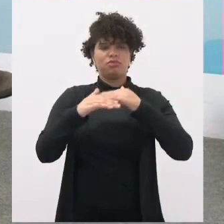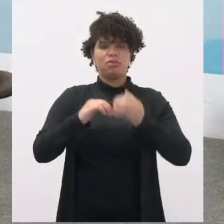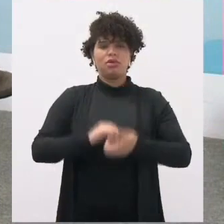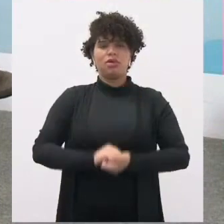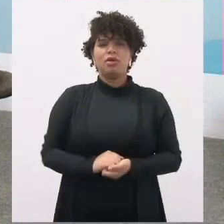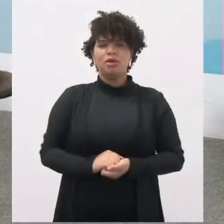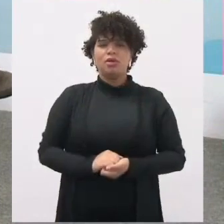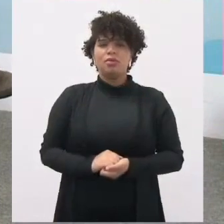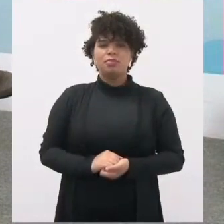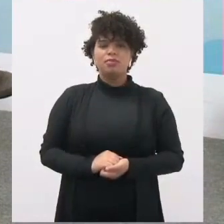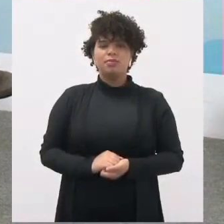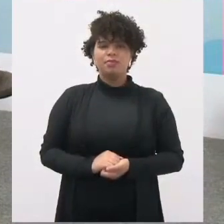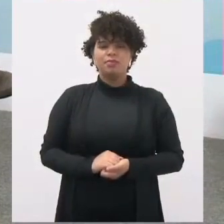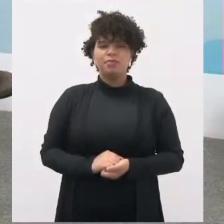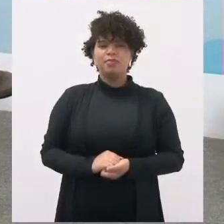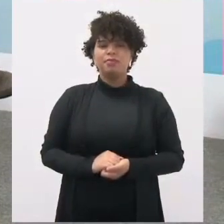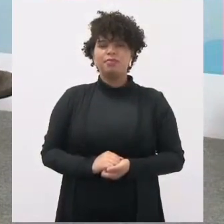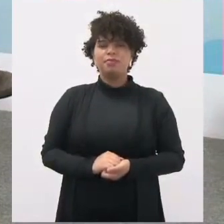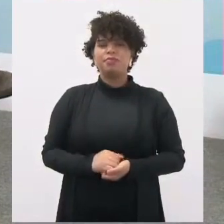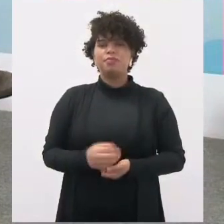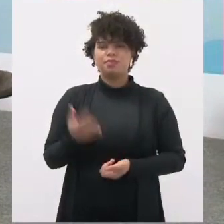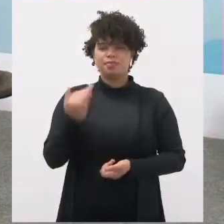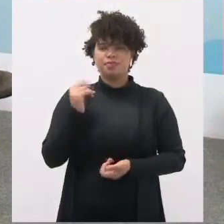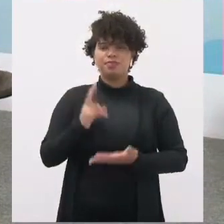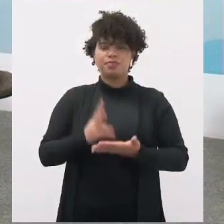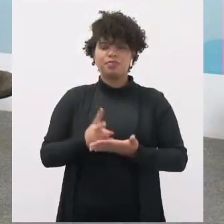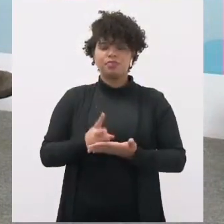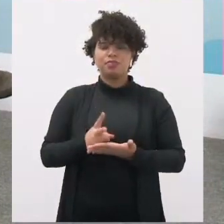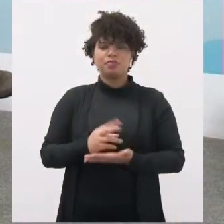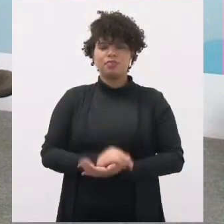Então vamos lá, Marcelo? Vamos dar continuidade aqui.